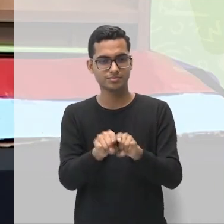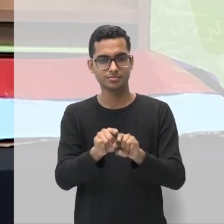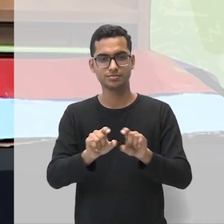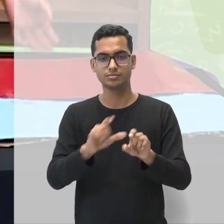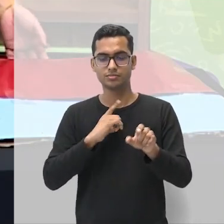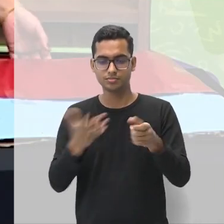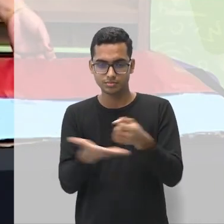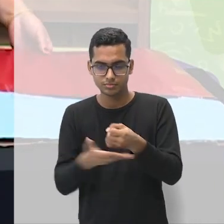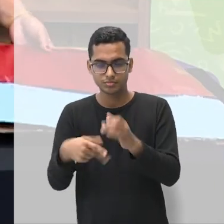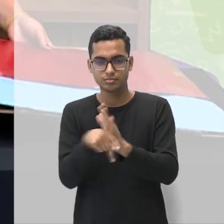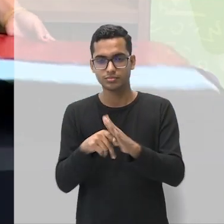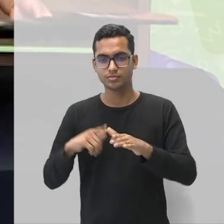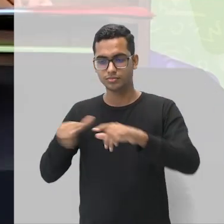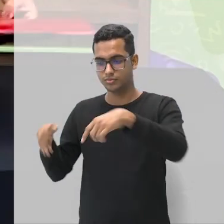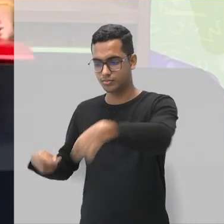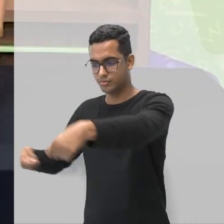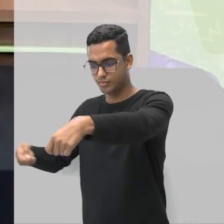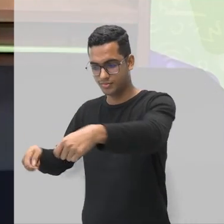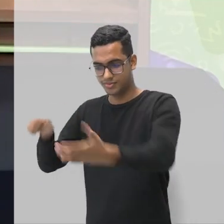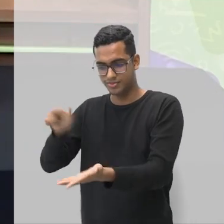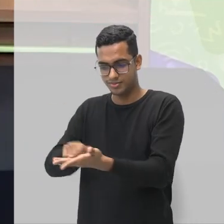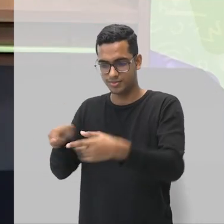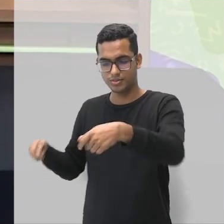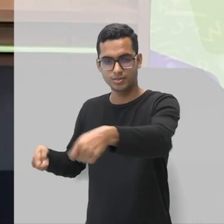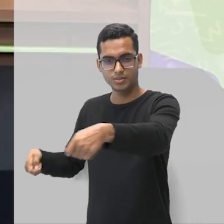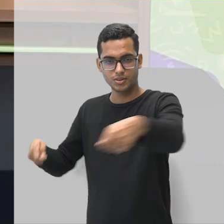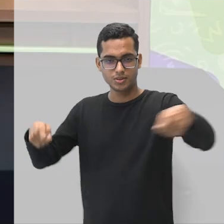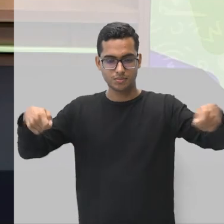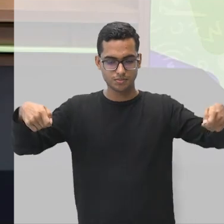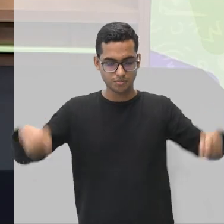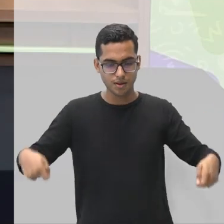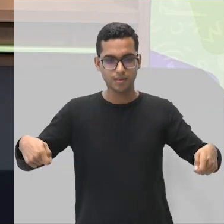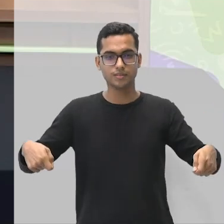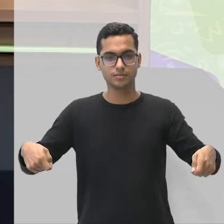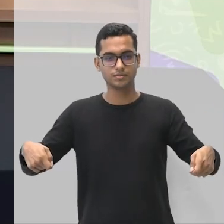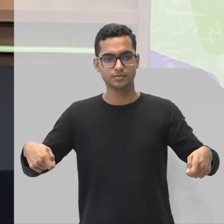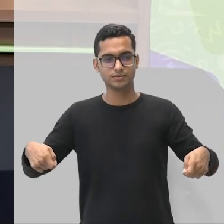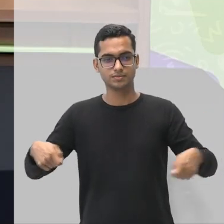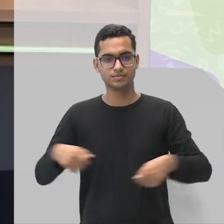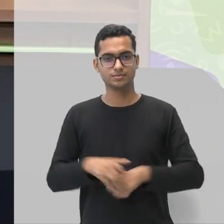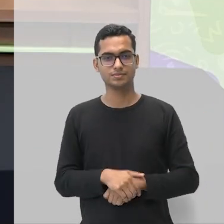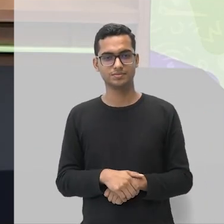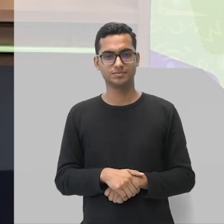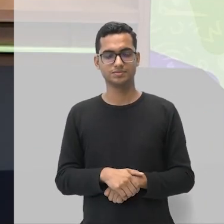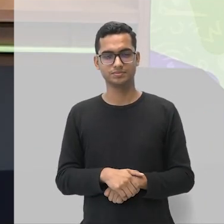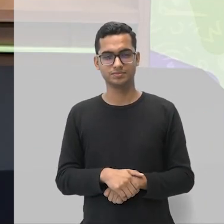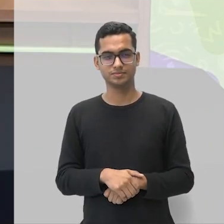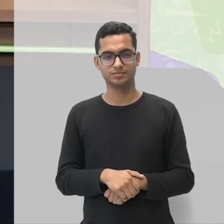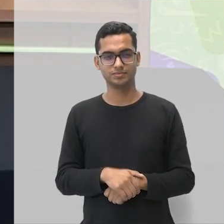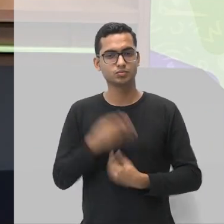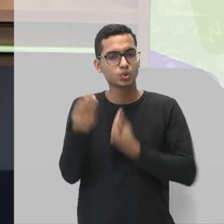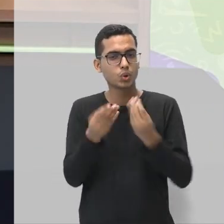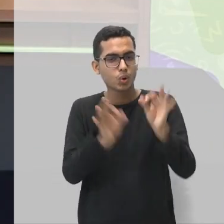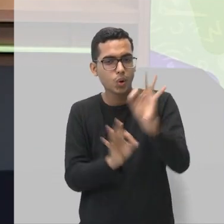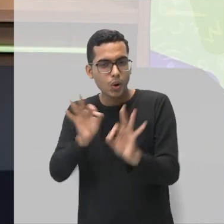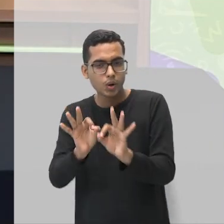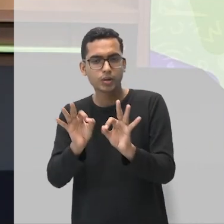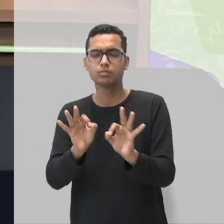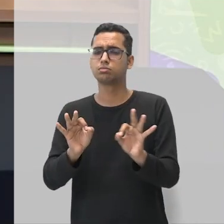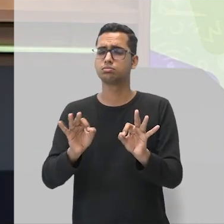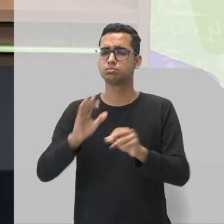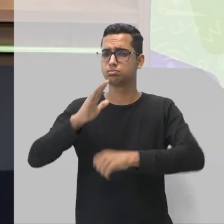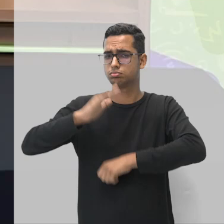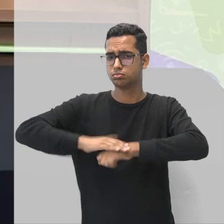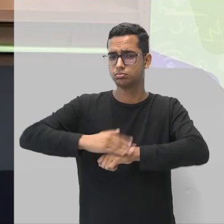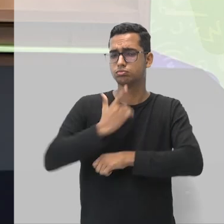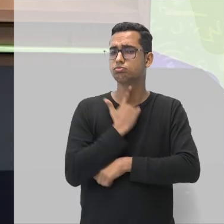base. Trouxe a base de volta. Professora, como é que eu vou organizar? De acordo com o que você gostar e